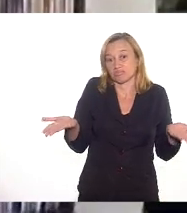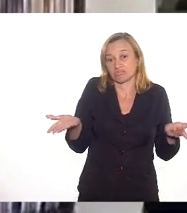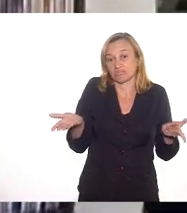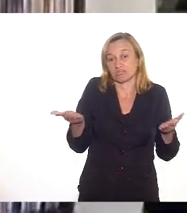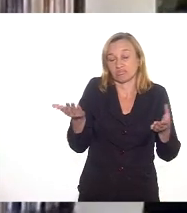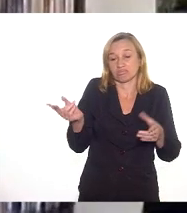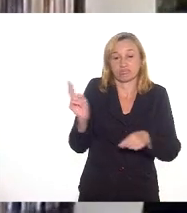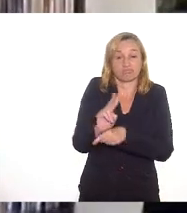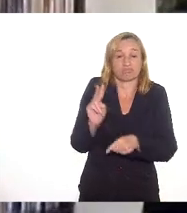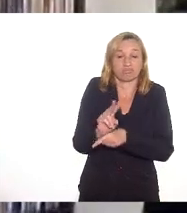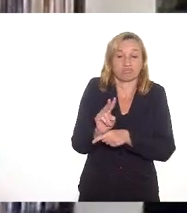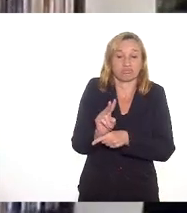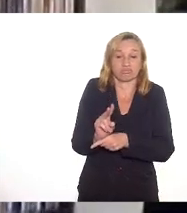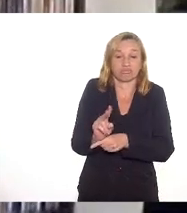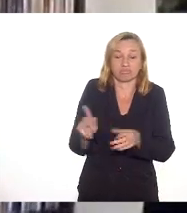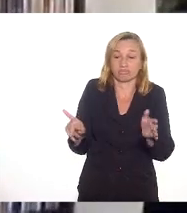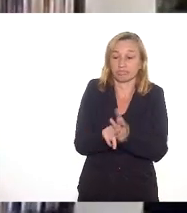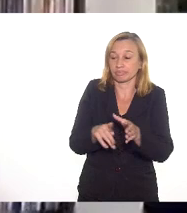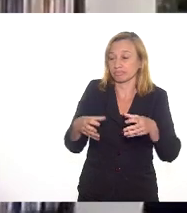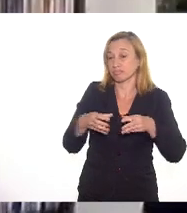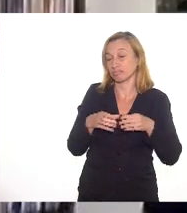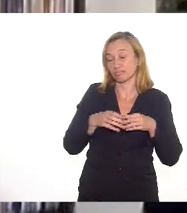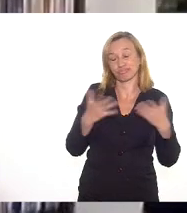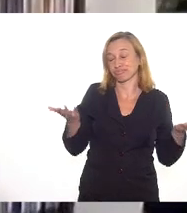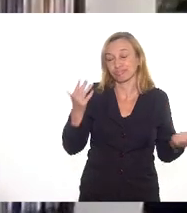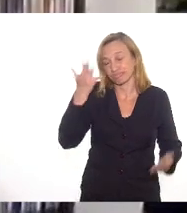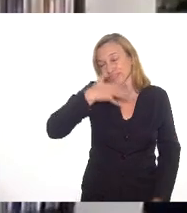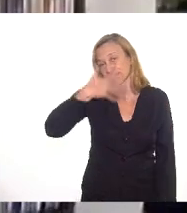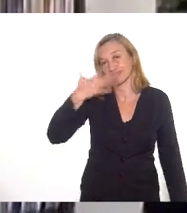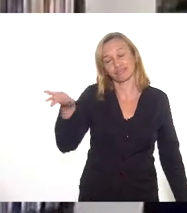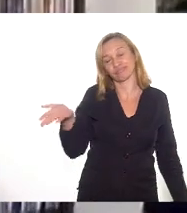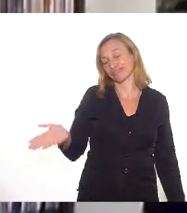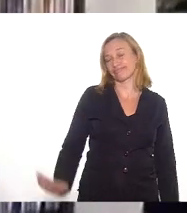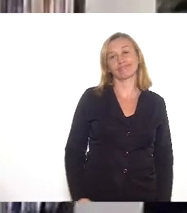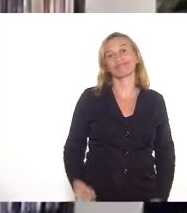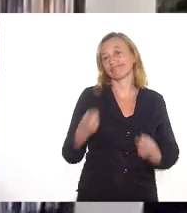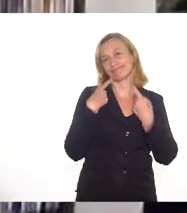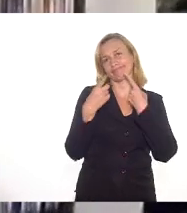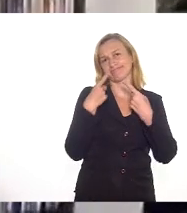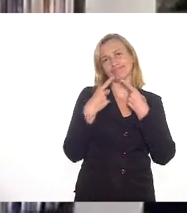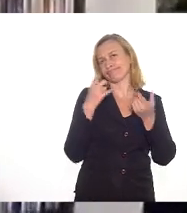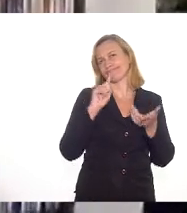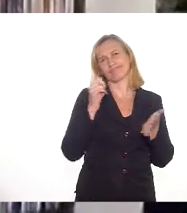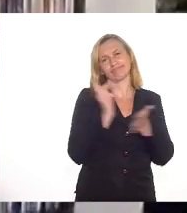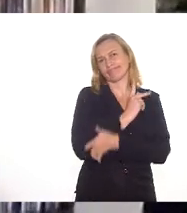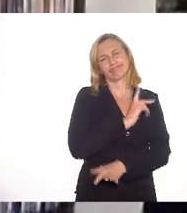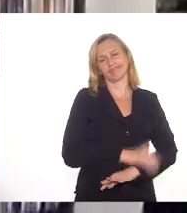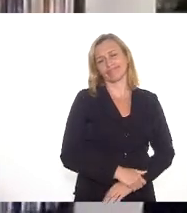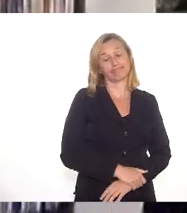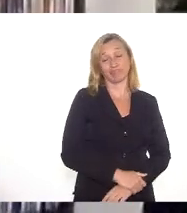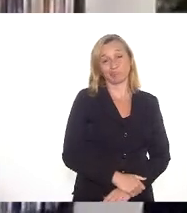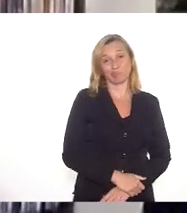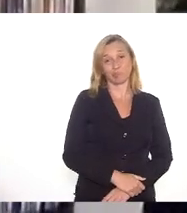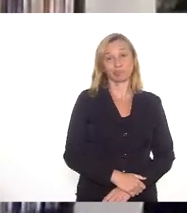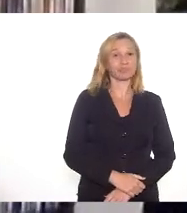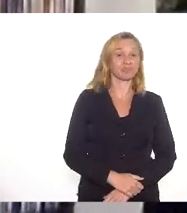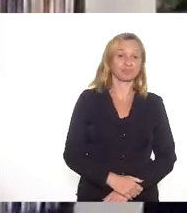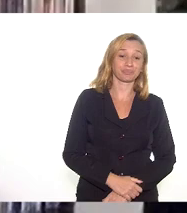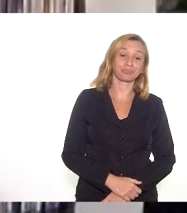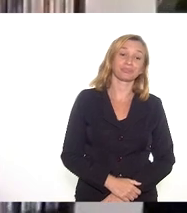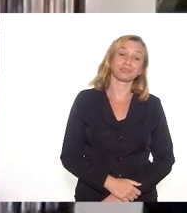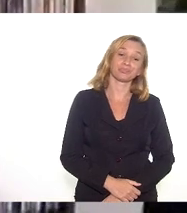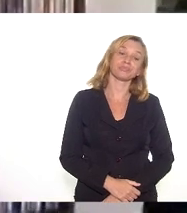de defesa por parte dessas pessoas. Não vê. Não vê. Esse tipo de discussão não acontece. Entendeu?